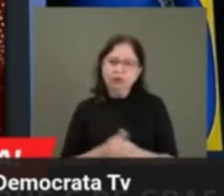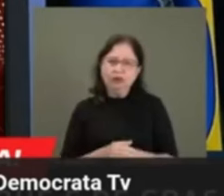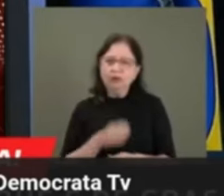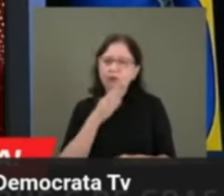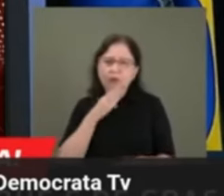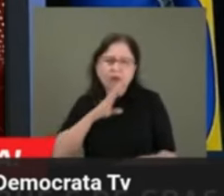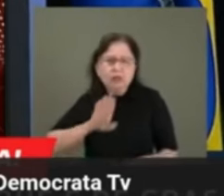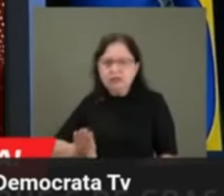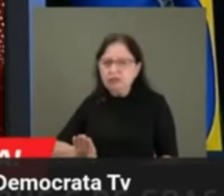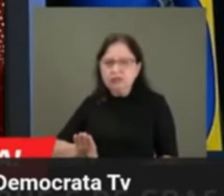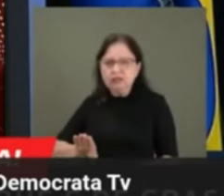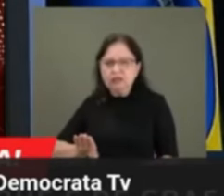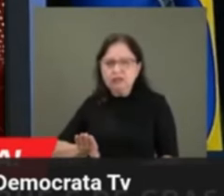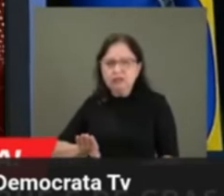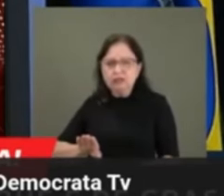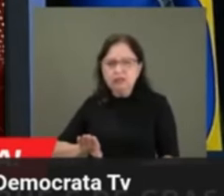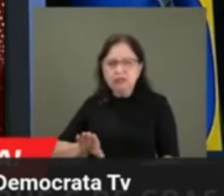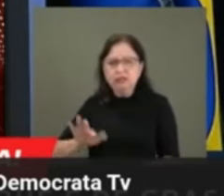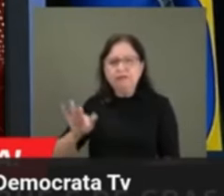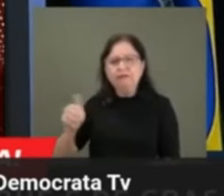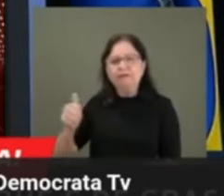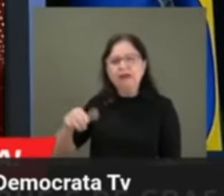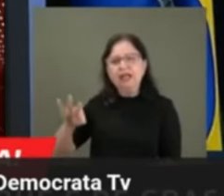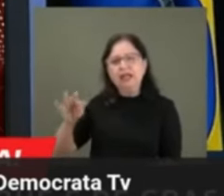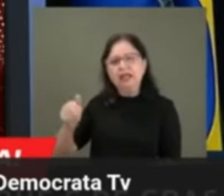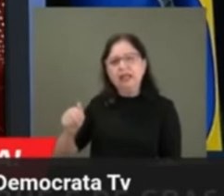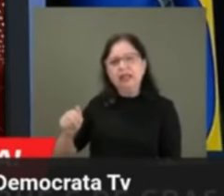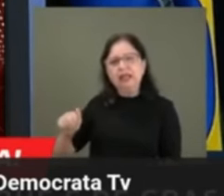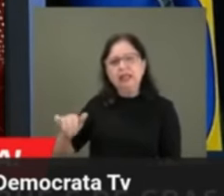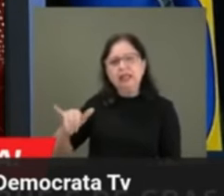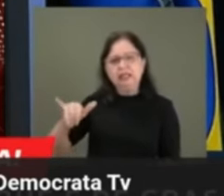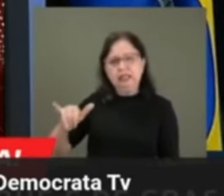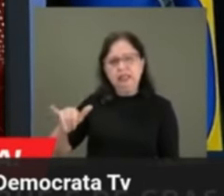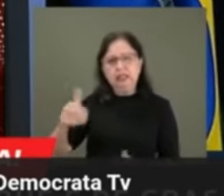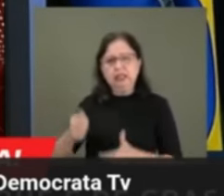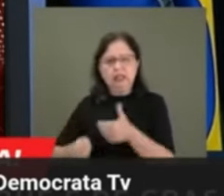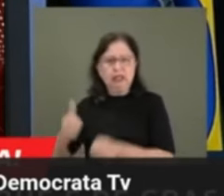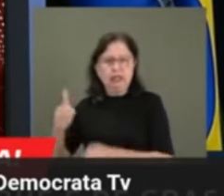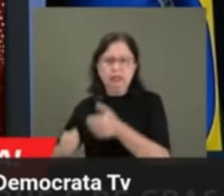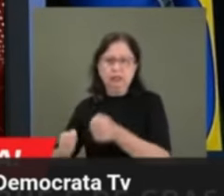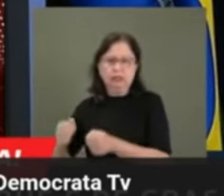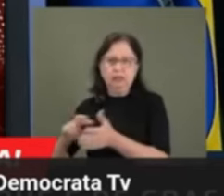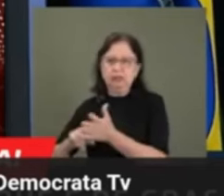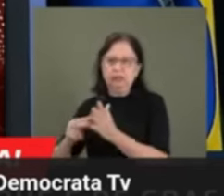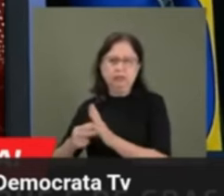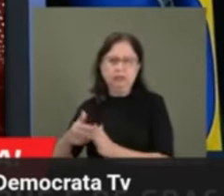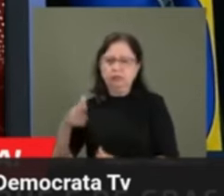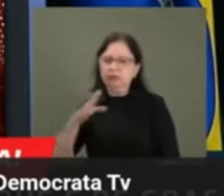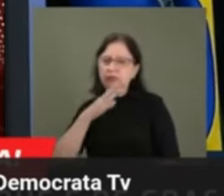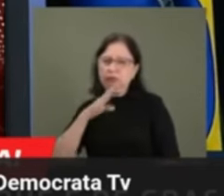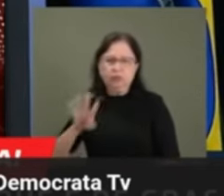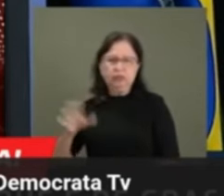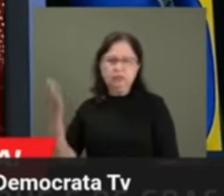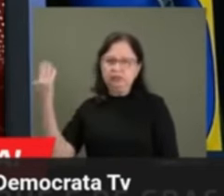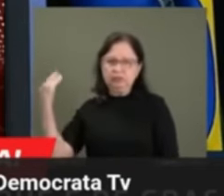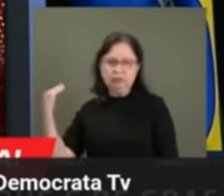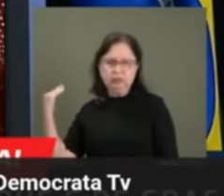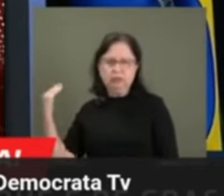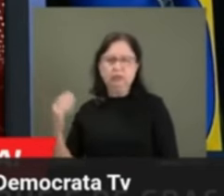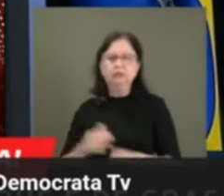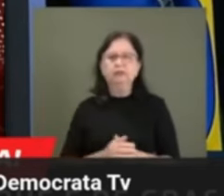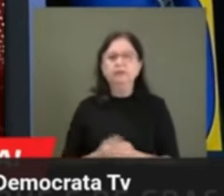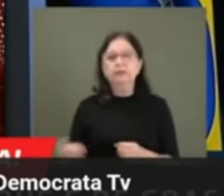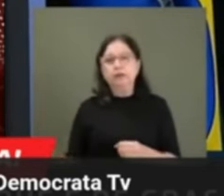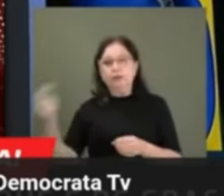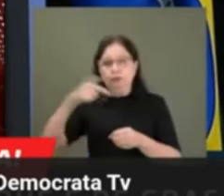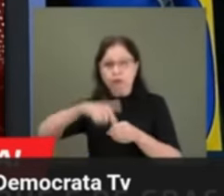game esse substitutivo que foi aprovado na comissão de tributação e Finanças voltou no mesmo dia 19 de outubro à mesa diretora